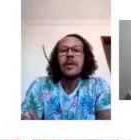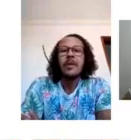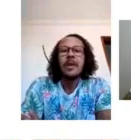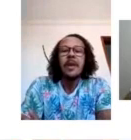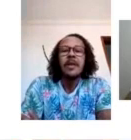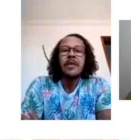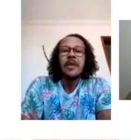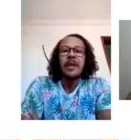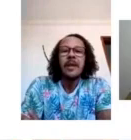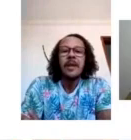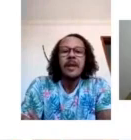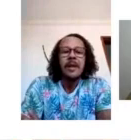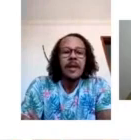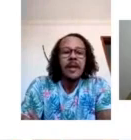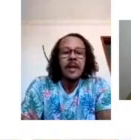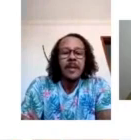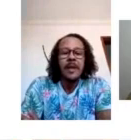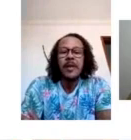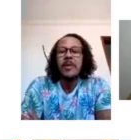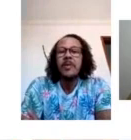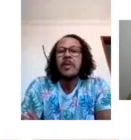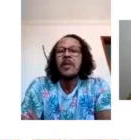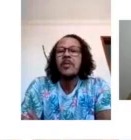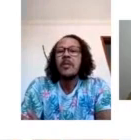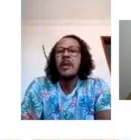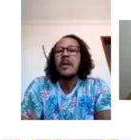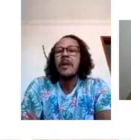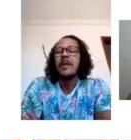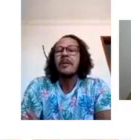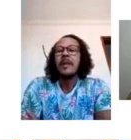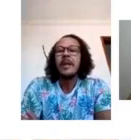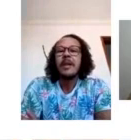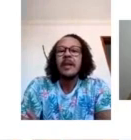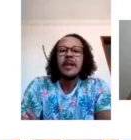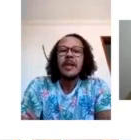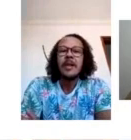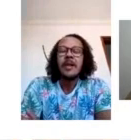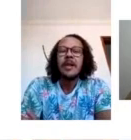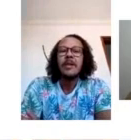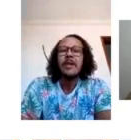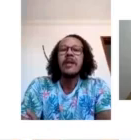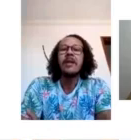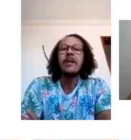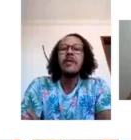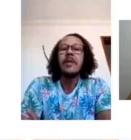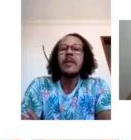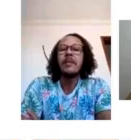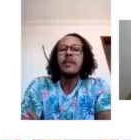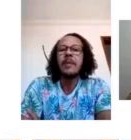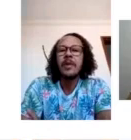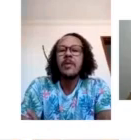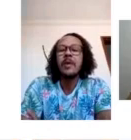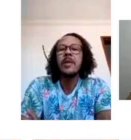nesse contexto, né, de vir a participar do PIBID em um momento em que essa experiência da sala de aula não